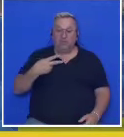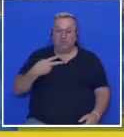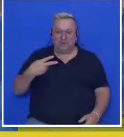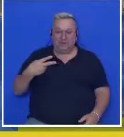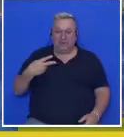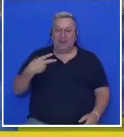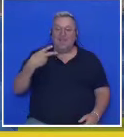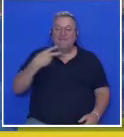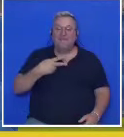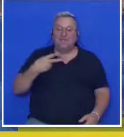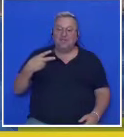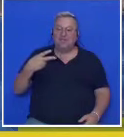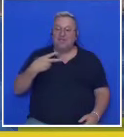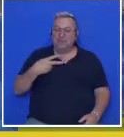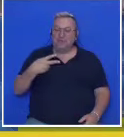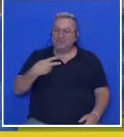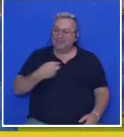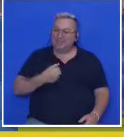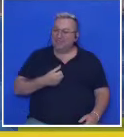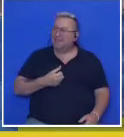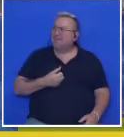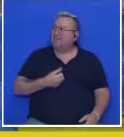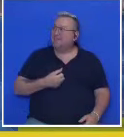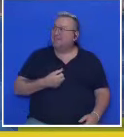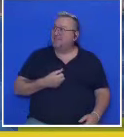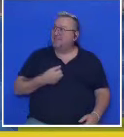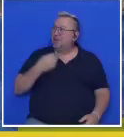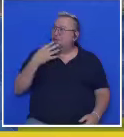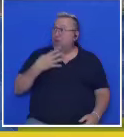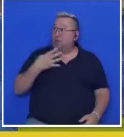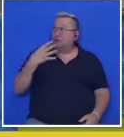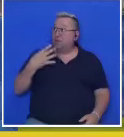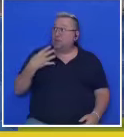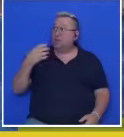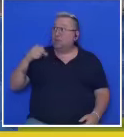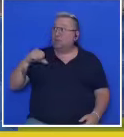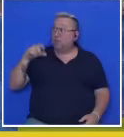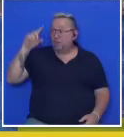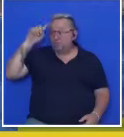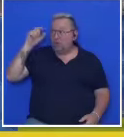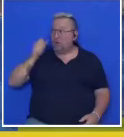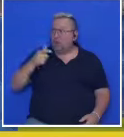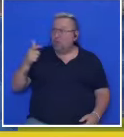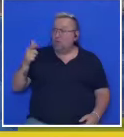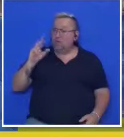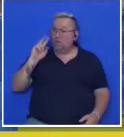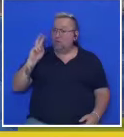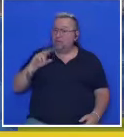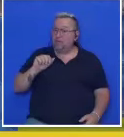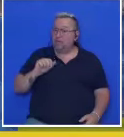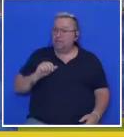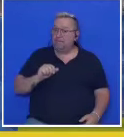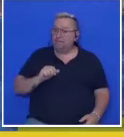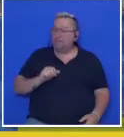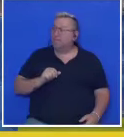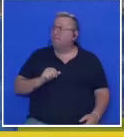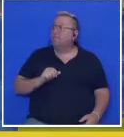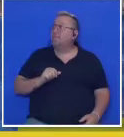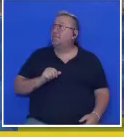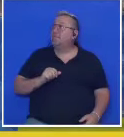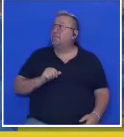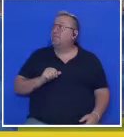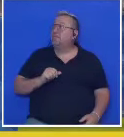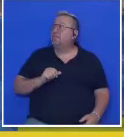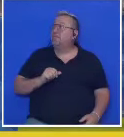22. Amarela 22. Sorteio do concurso 449 do dia de sorte. Você ganha a partir de 4